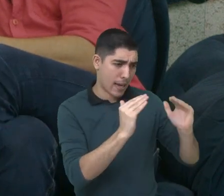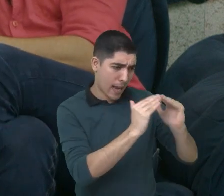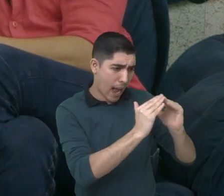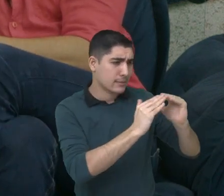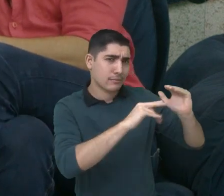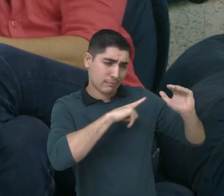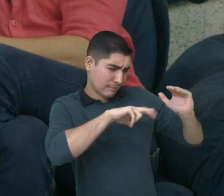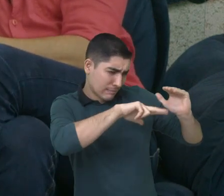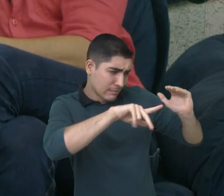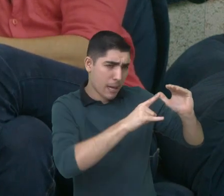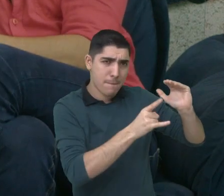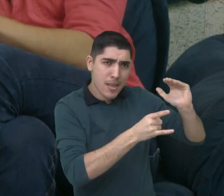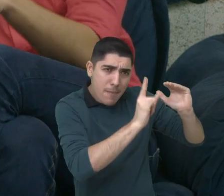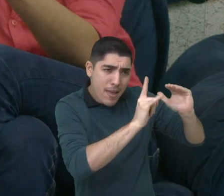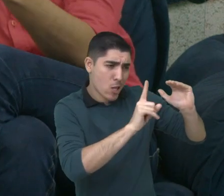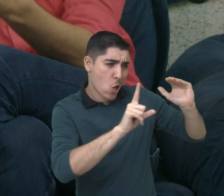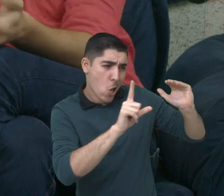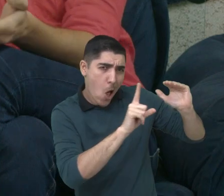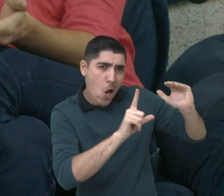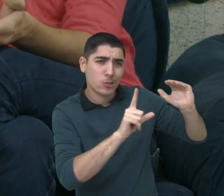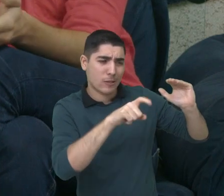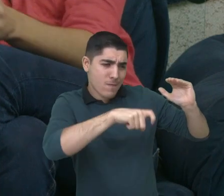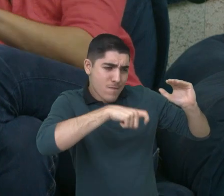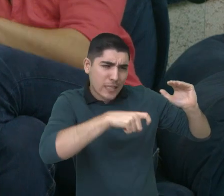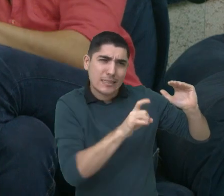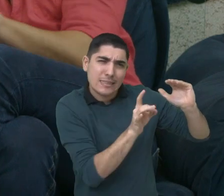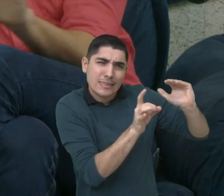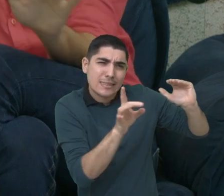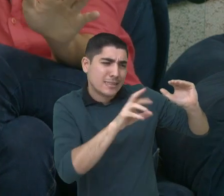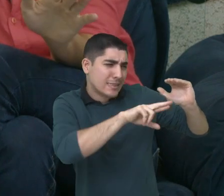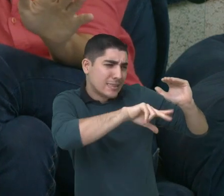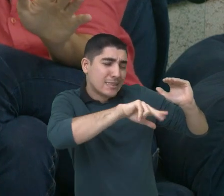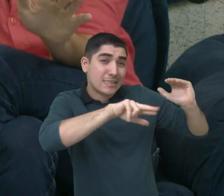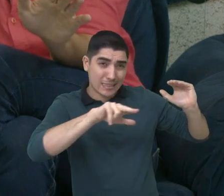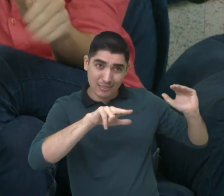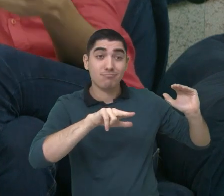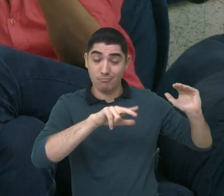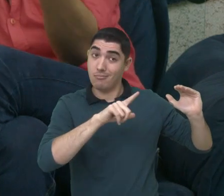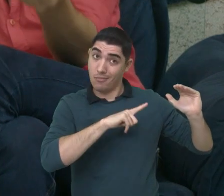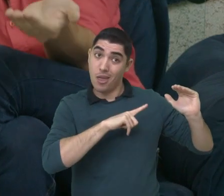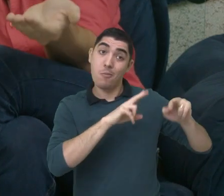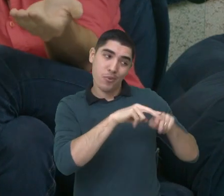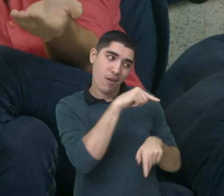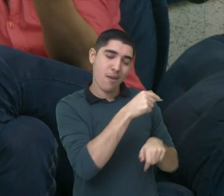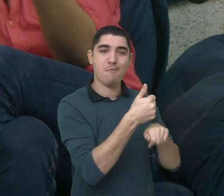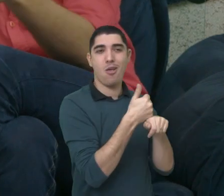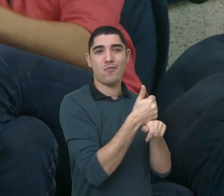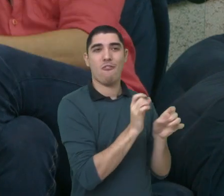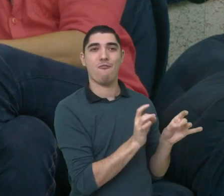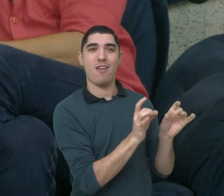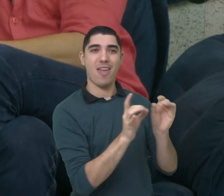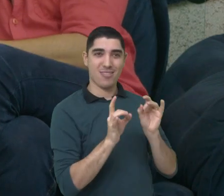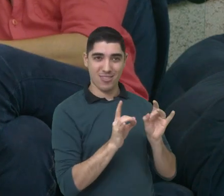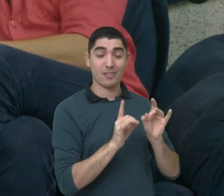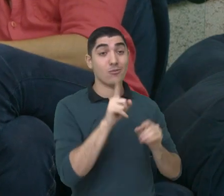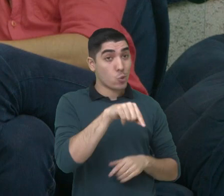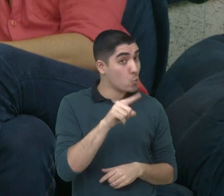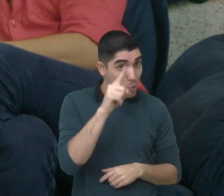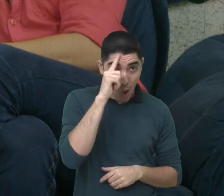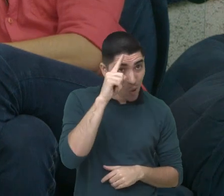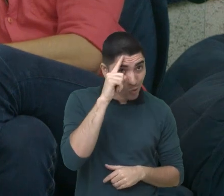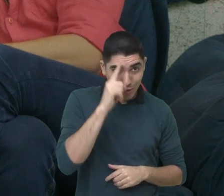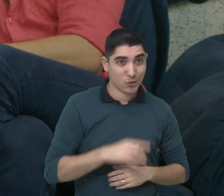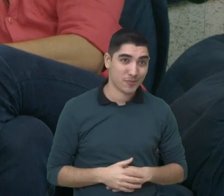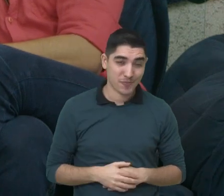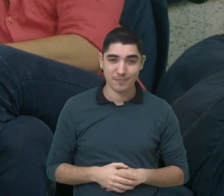de casas e apartamentos, tem também as salas comerciais e uma diversidade de imóveis que passam pelas mãos desses profissionais todos os